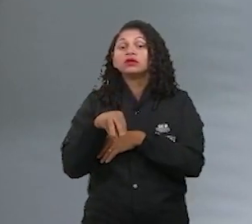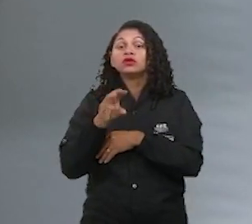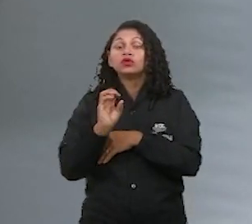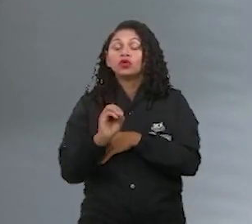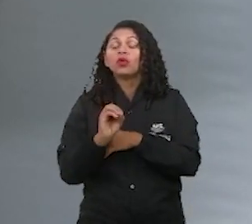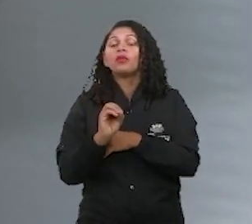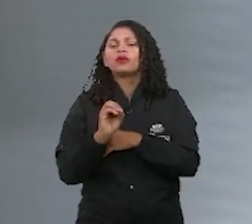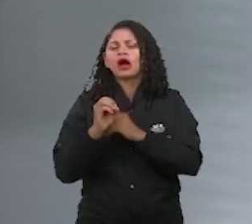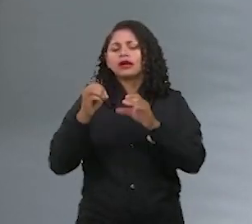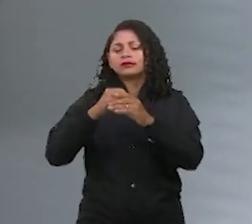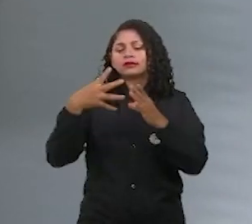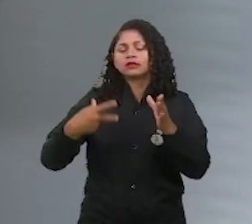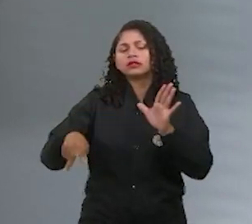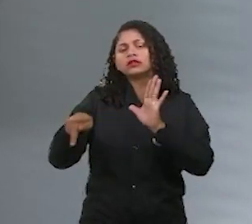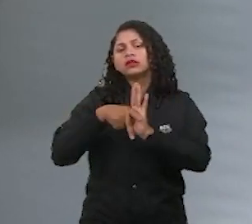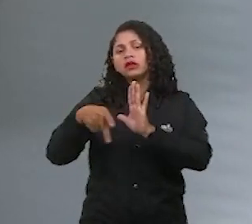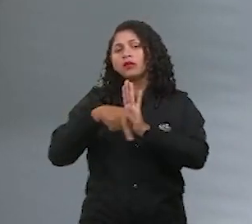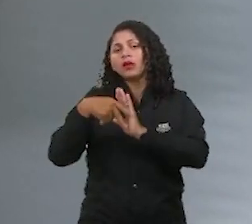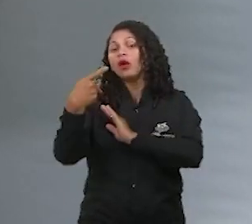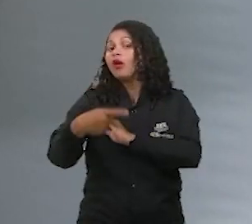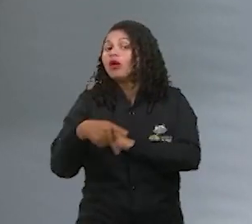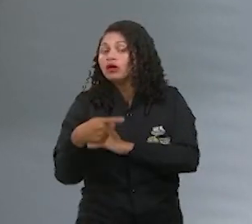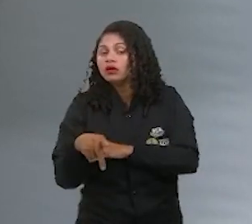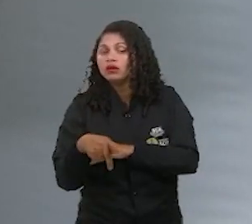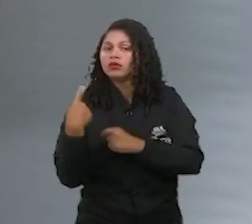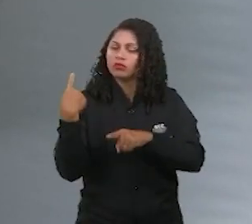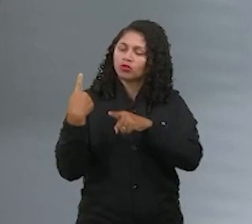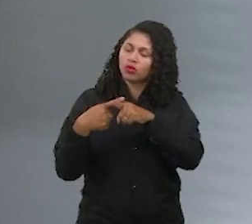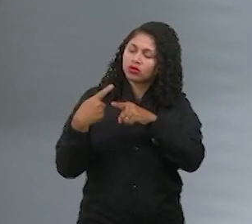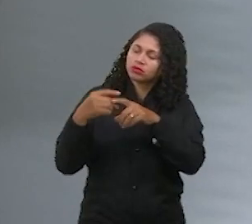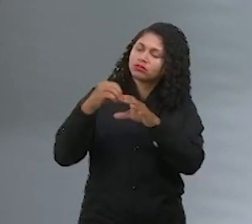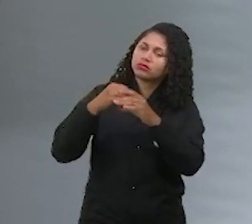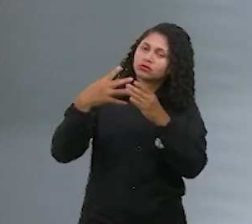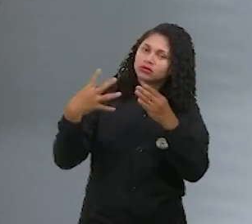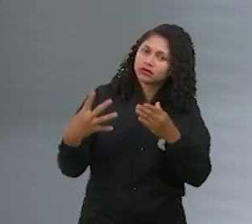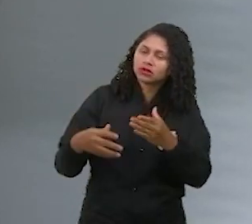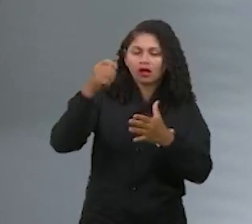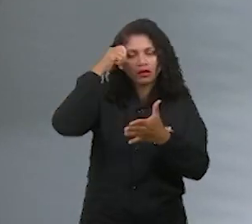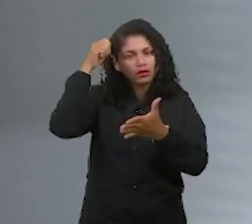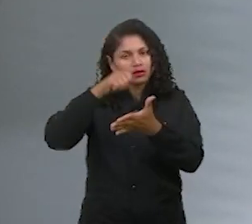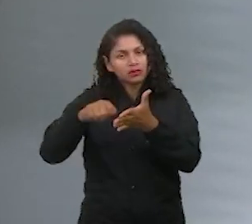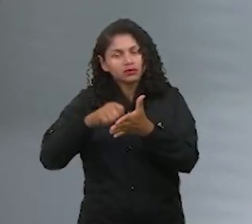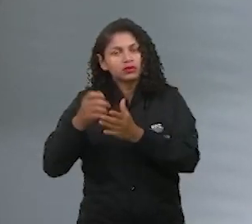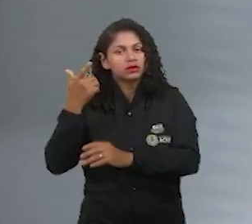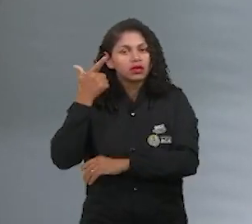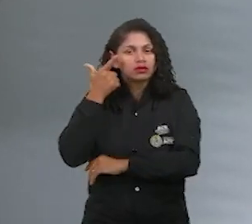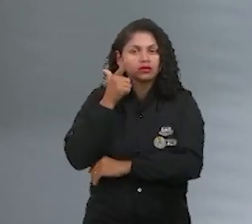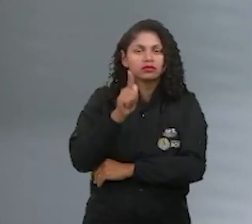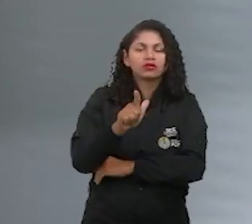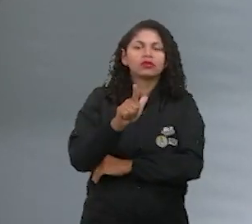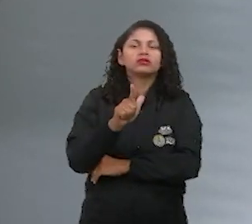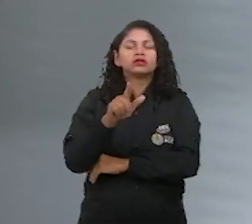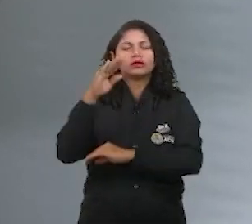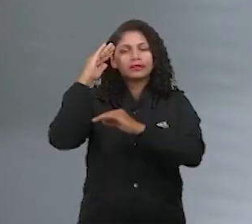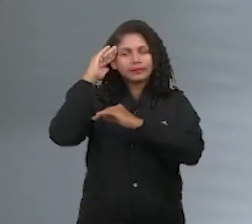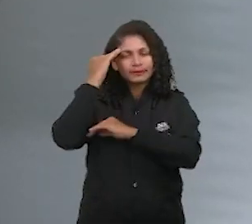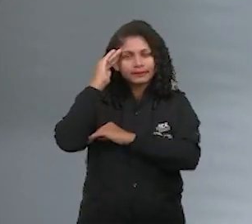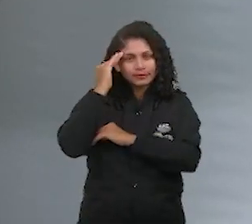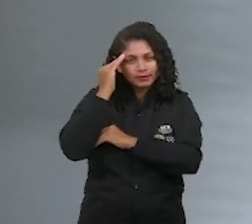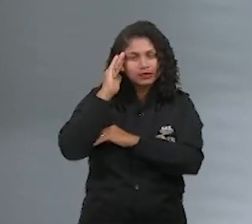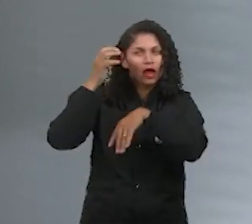suas características, porque a partir das características do autor, você vai conseguir interpretar as questões e as